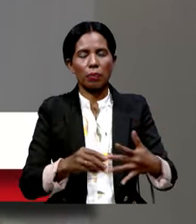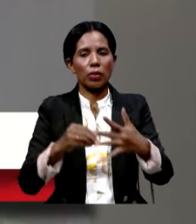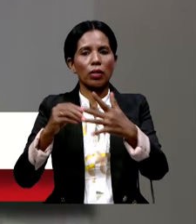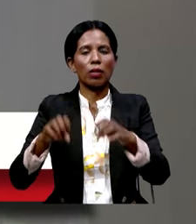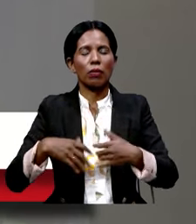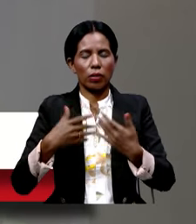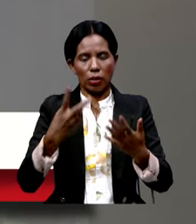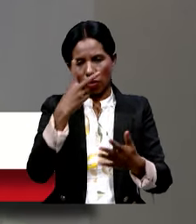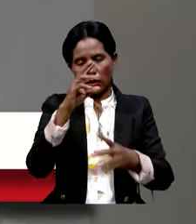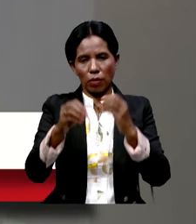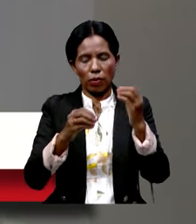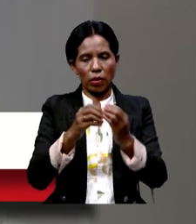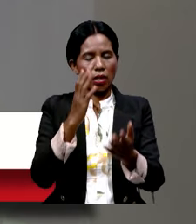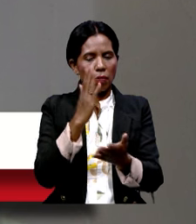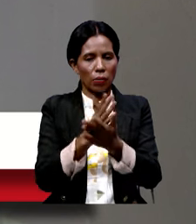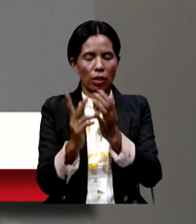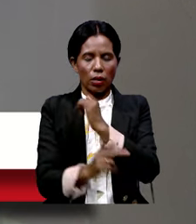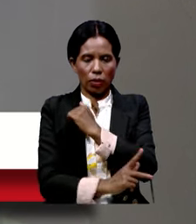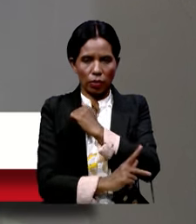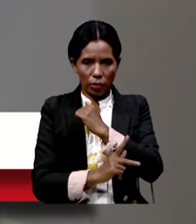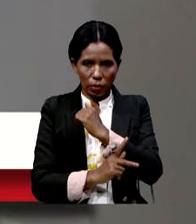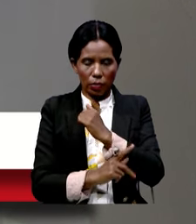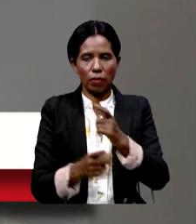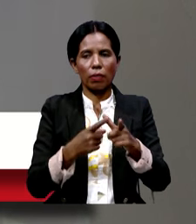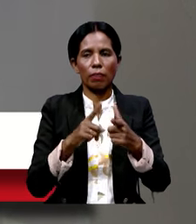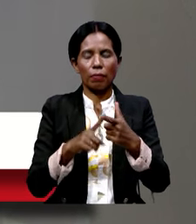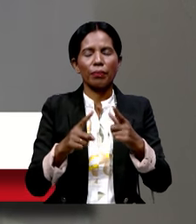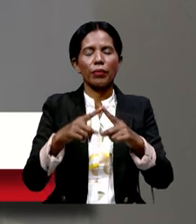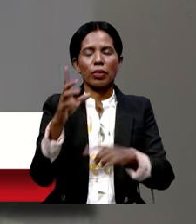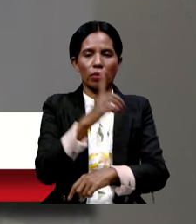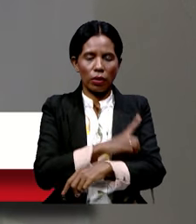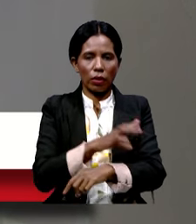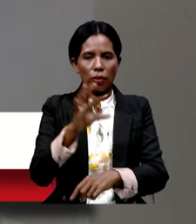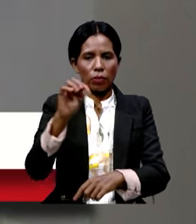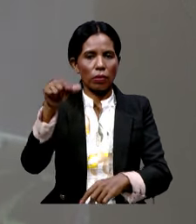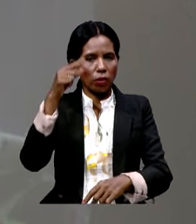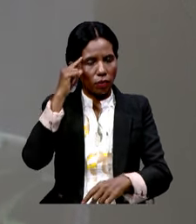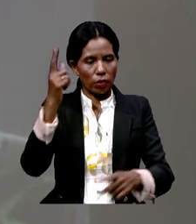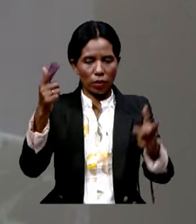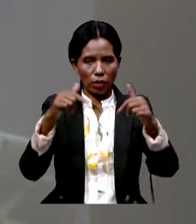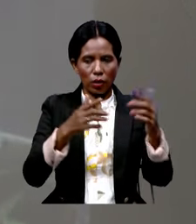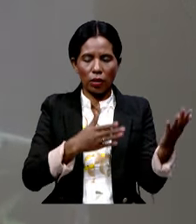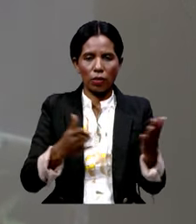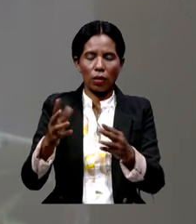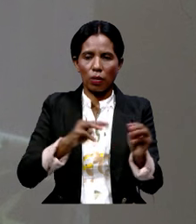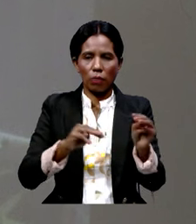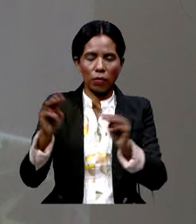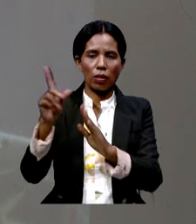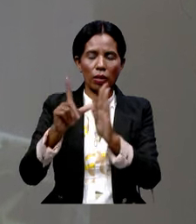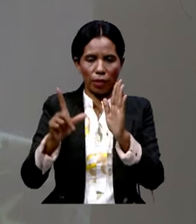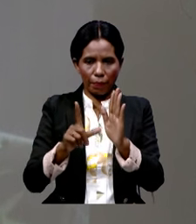tarefa na ba combate a corrupção e hoje não no governo mais lhe halo alteração e danel